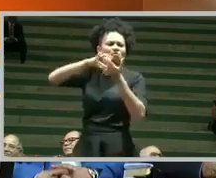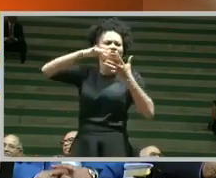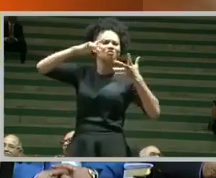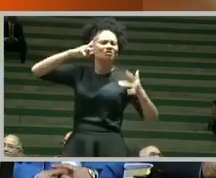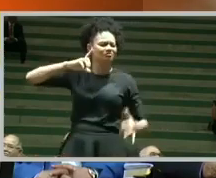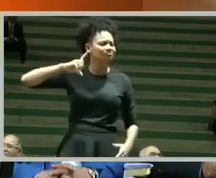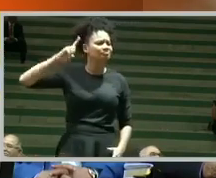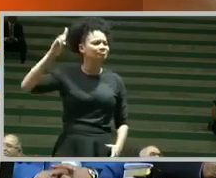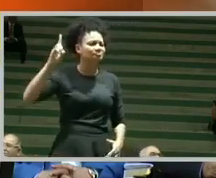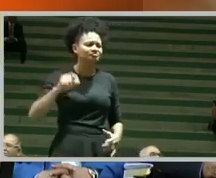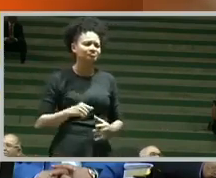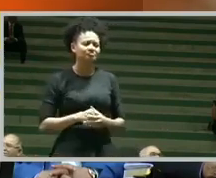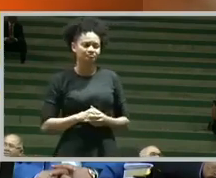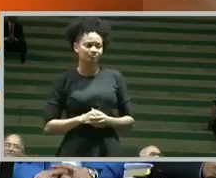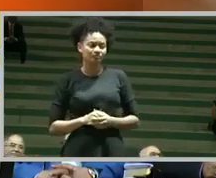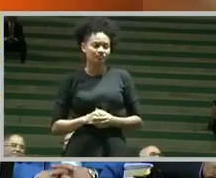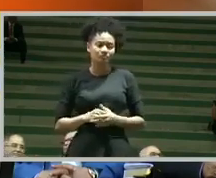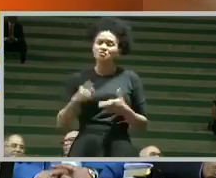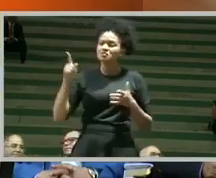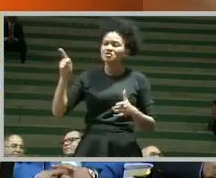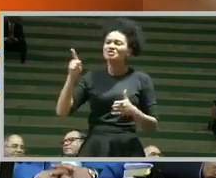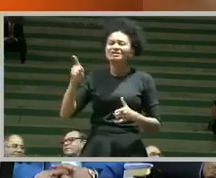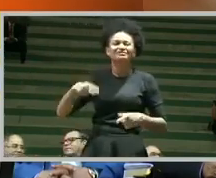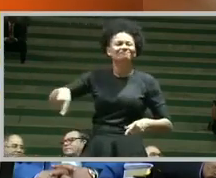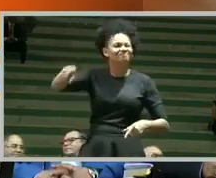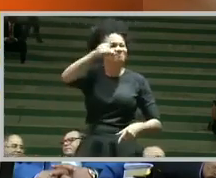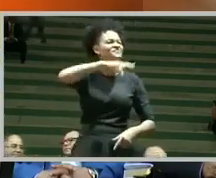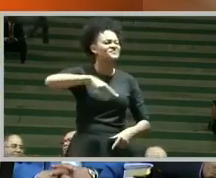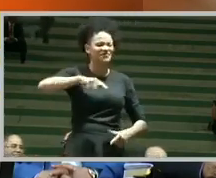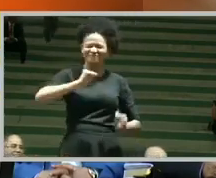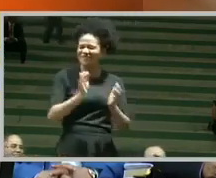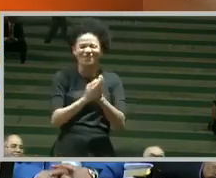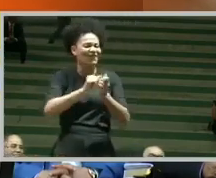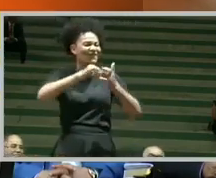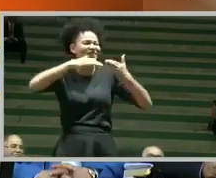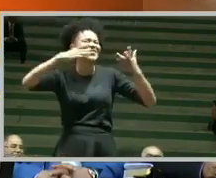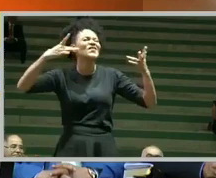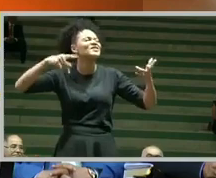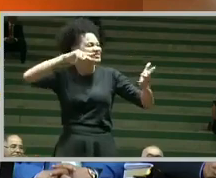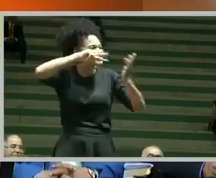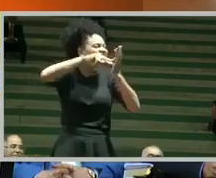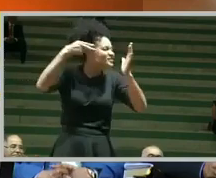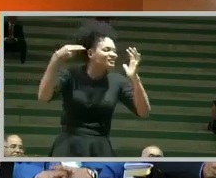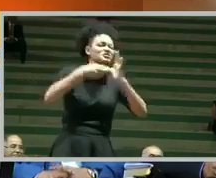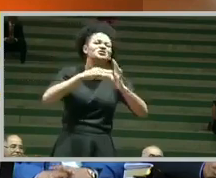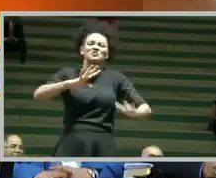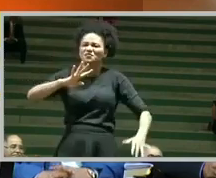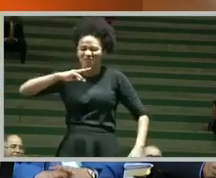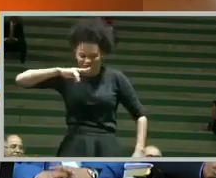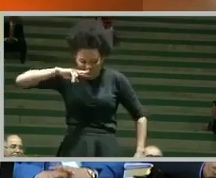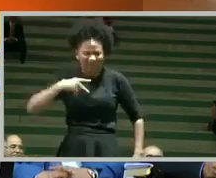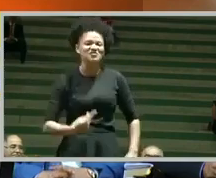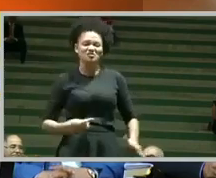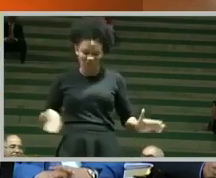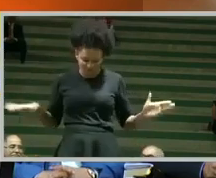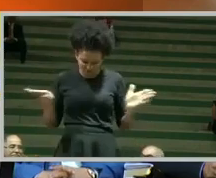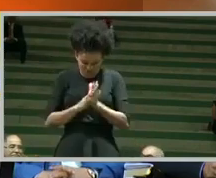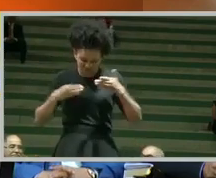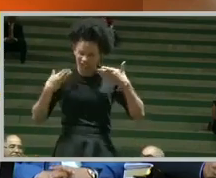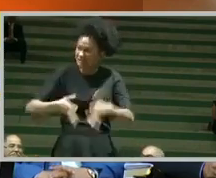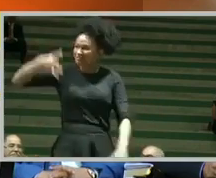Deus. Este é o som de quem reconhece que se chegou até aqui é